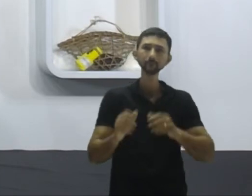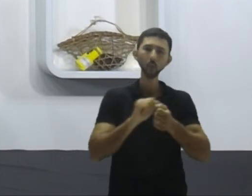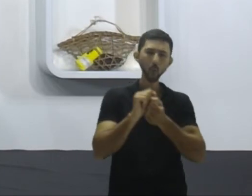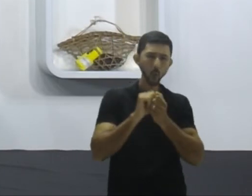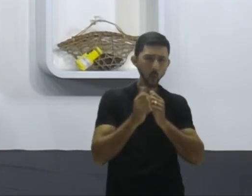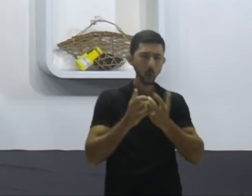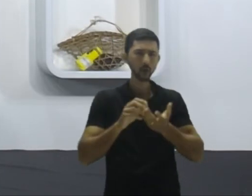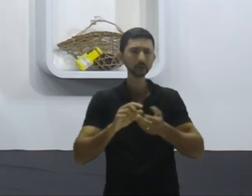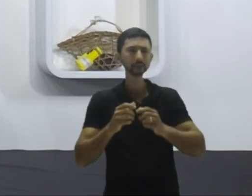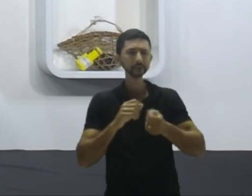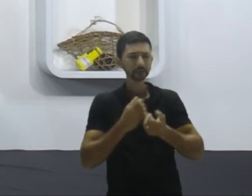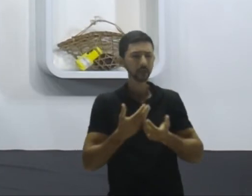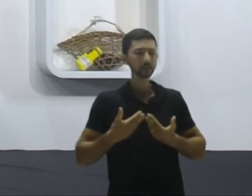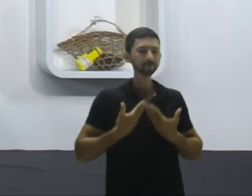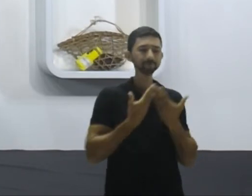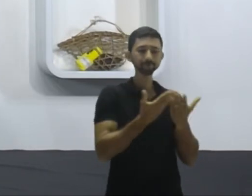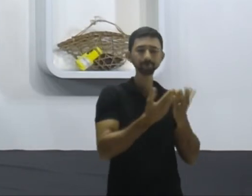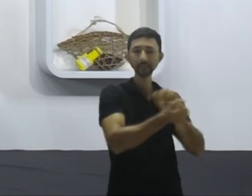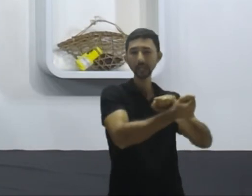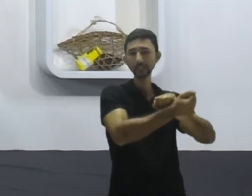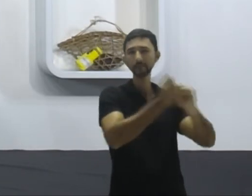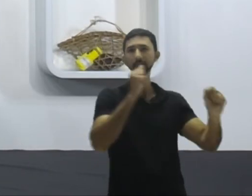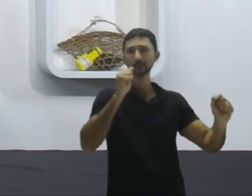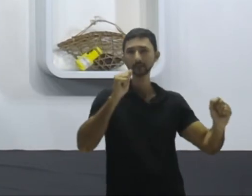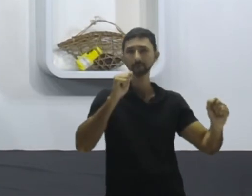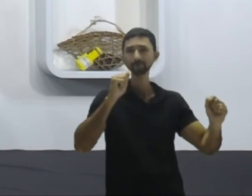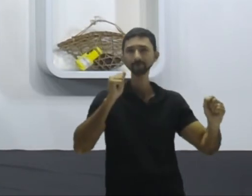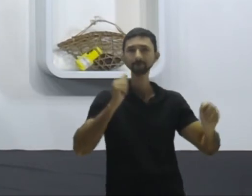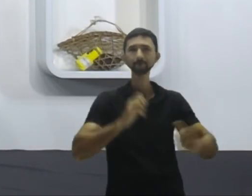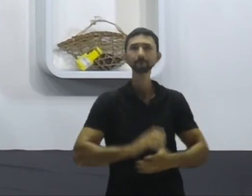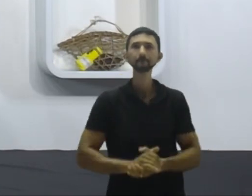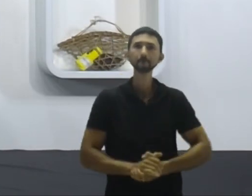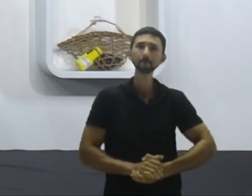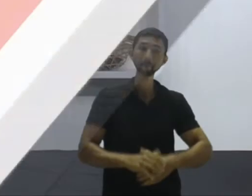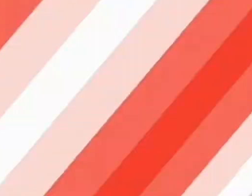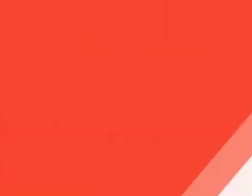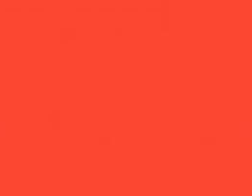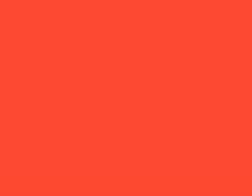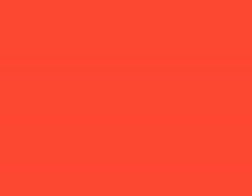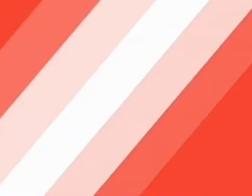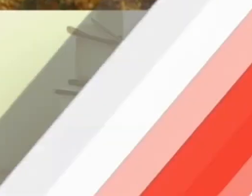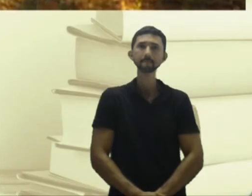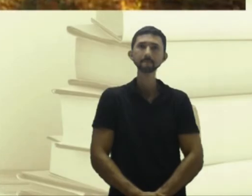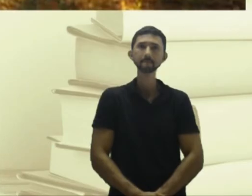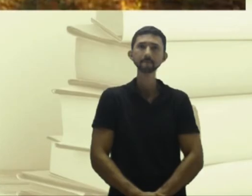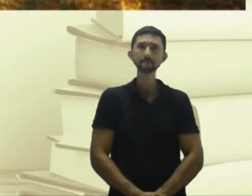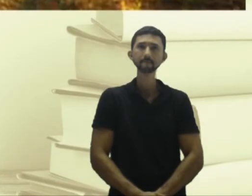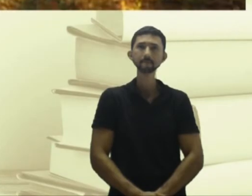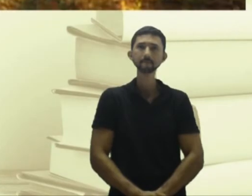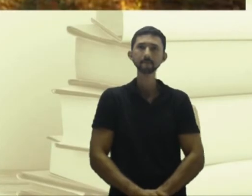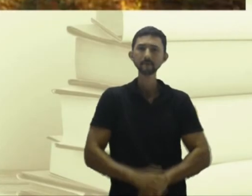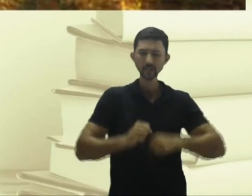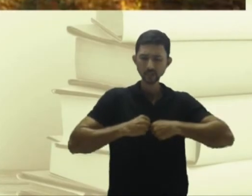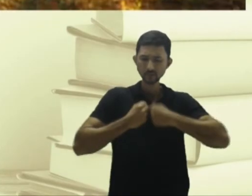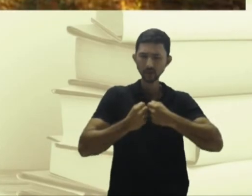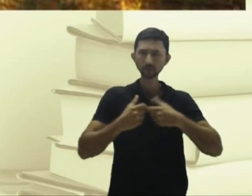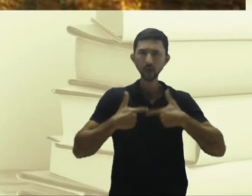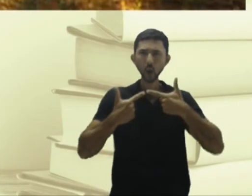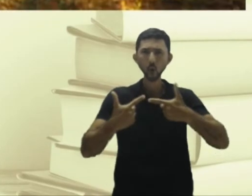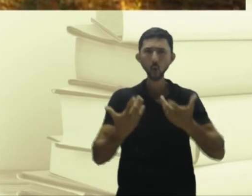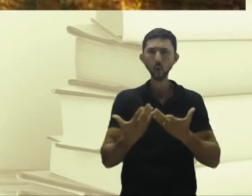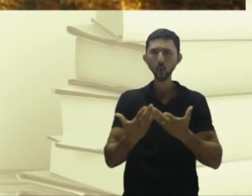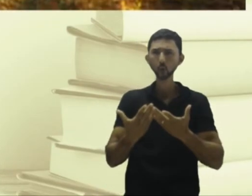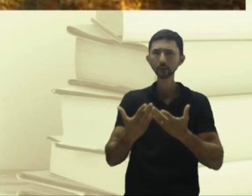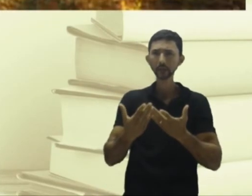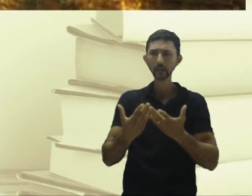escravo, dando a ele liberdade. Liberdade definitiva. E as resistências? Será que o escravo